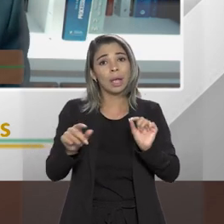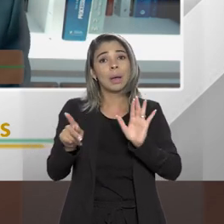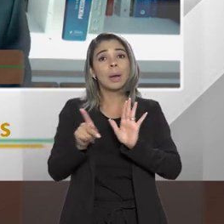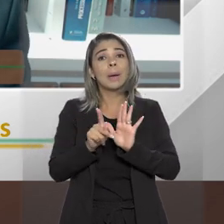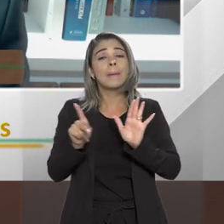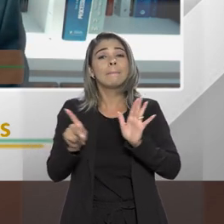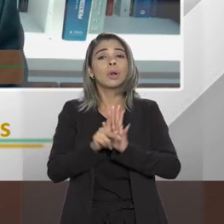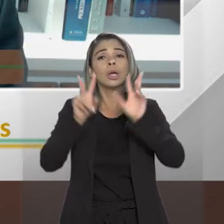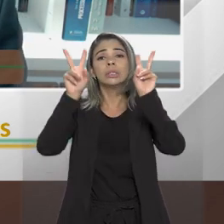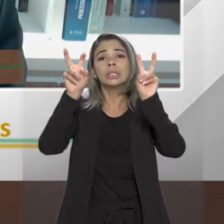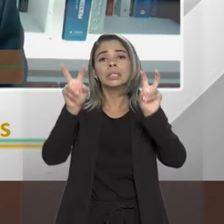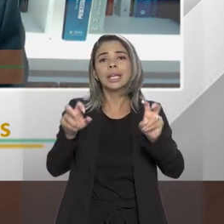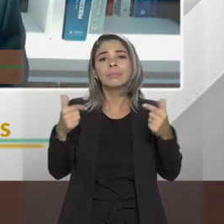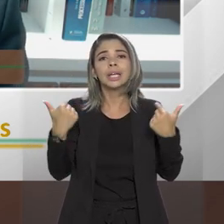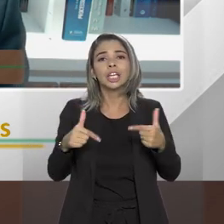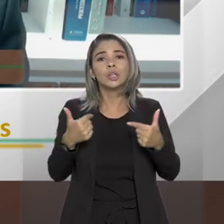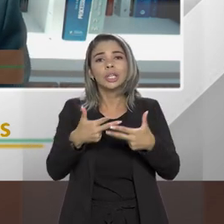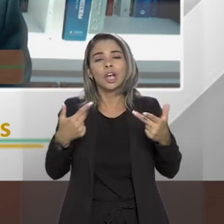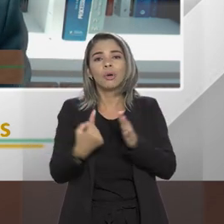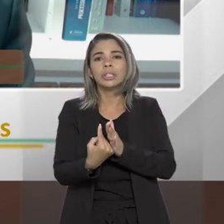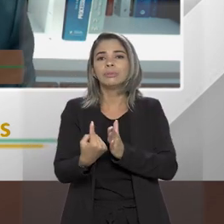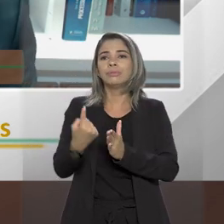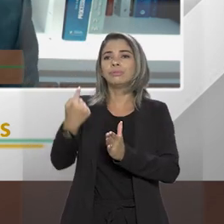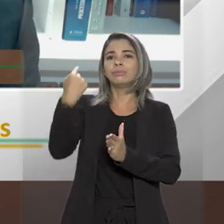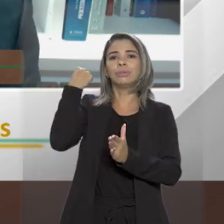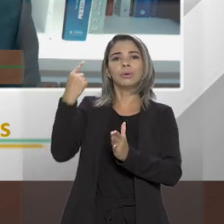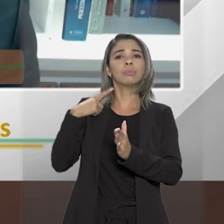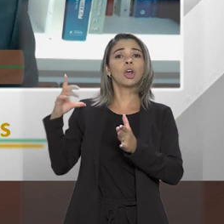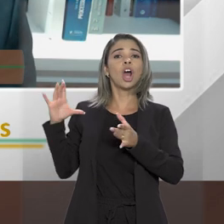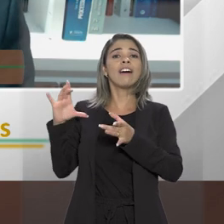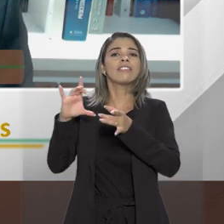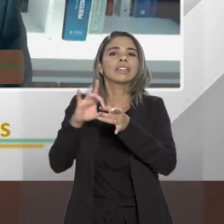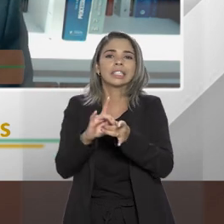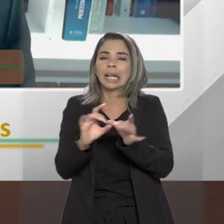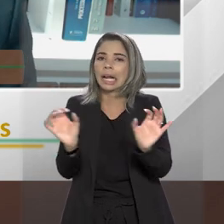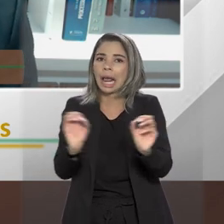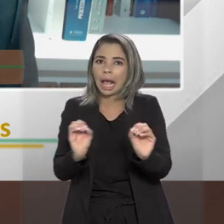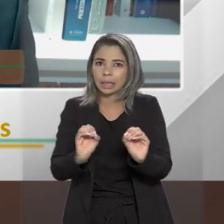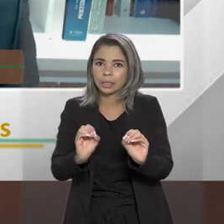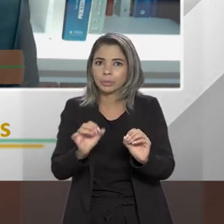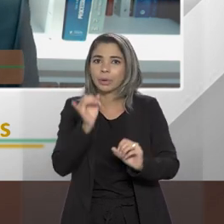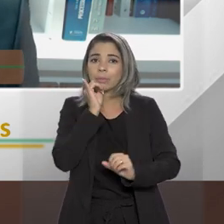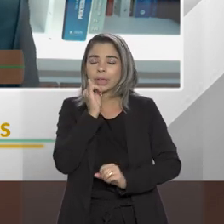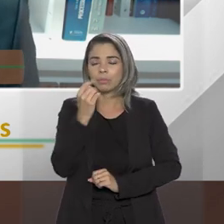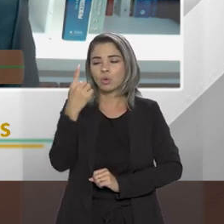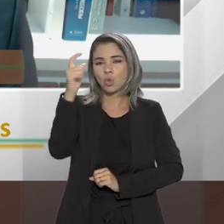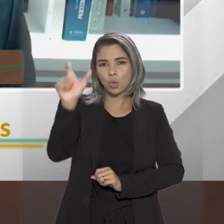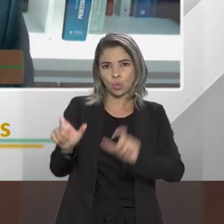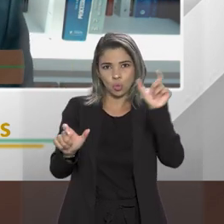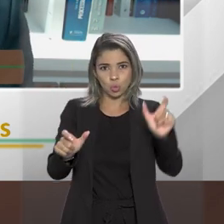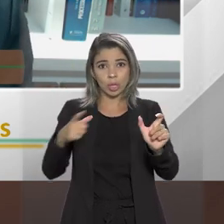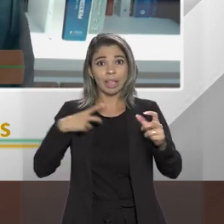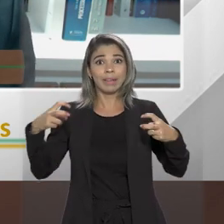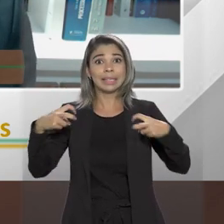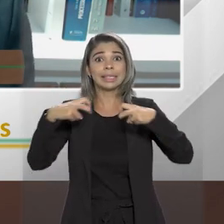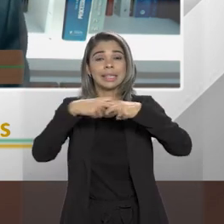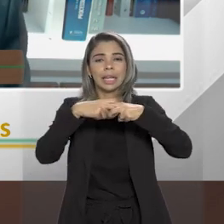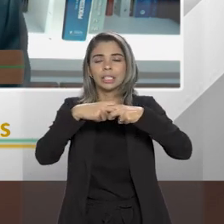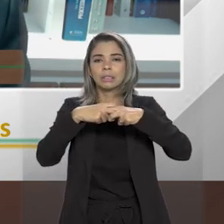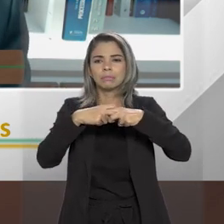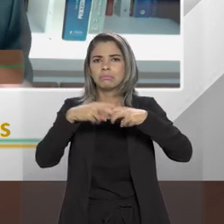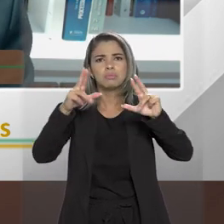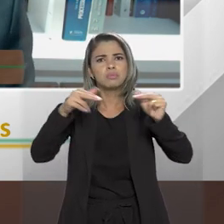existem vínculos pregressos entre as partes. Então, imagine que duas pessoas se envolveram num acidente de trânsito. Nunca se